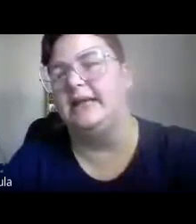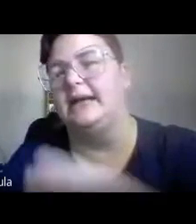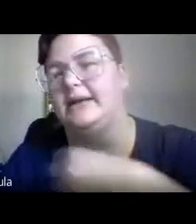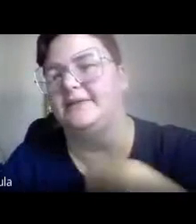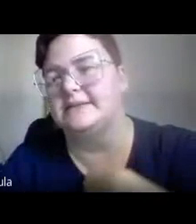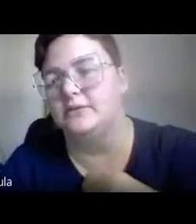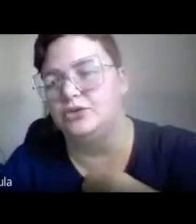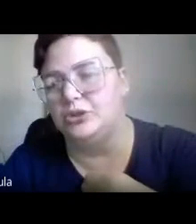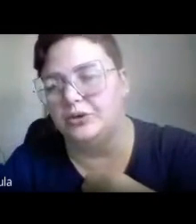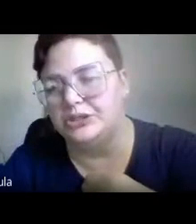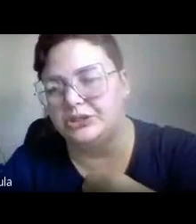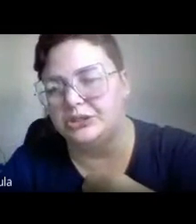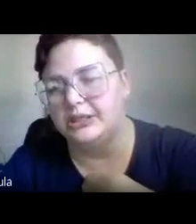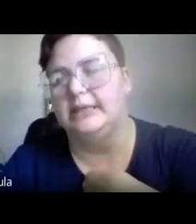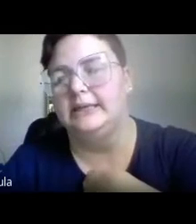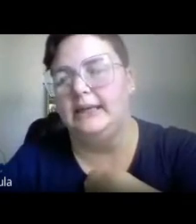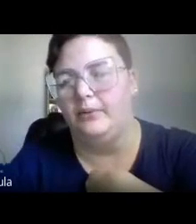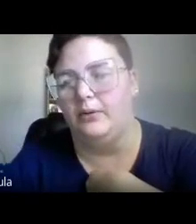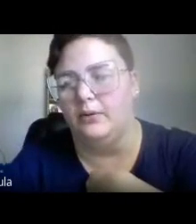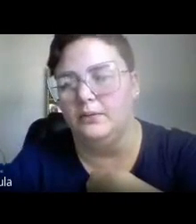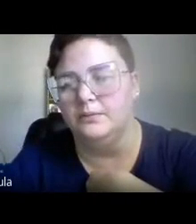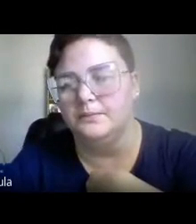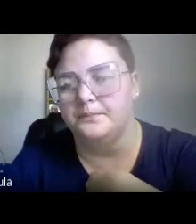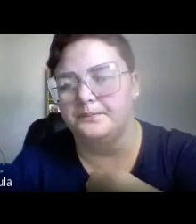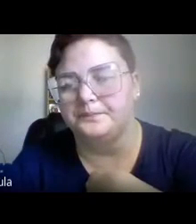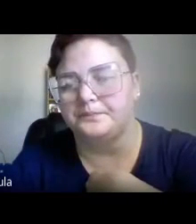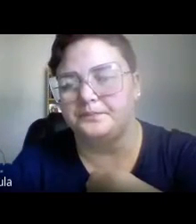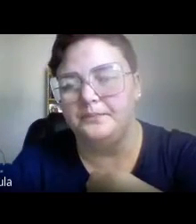anexado ainda a gravação de hoje, tá bom?